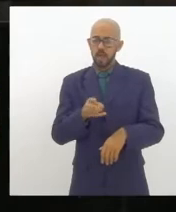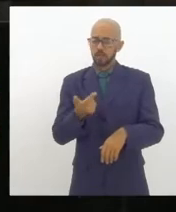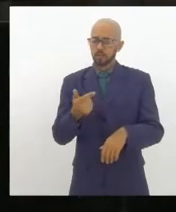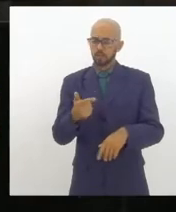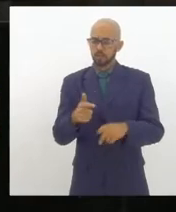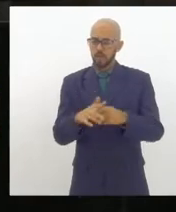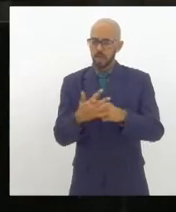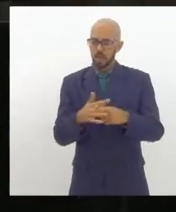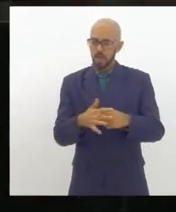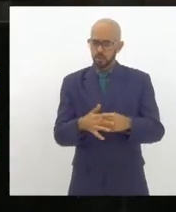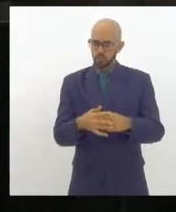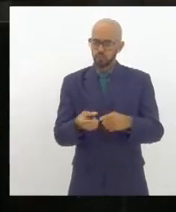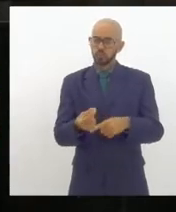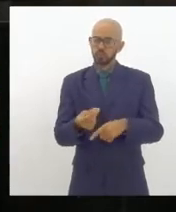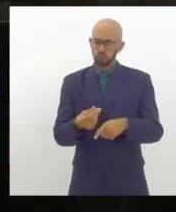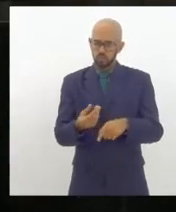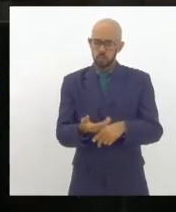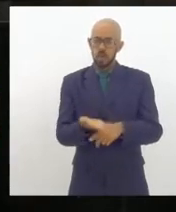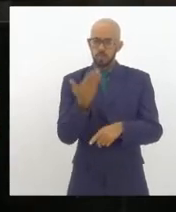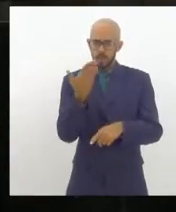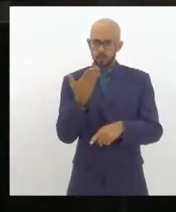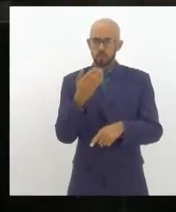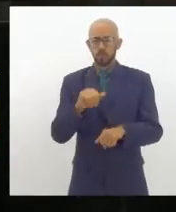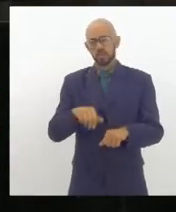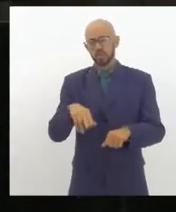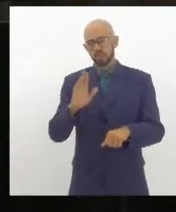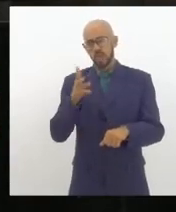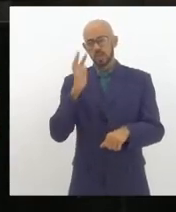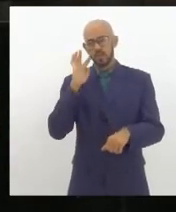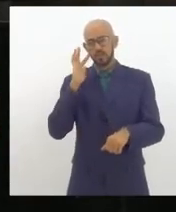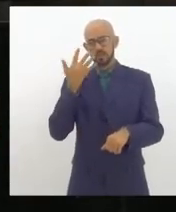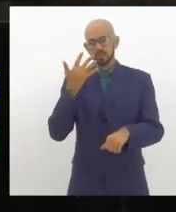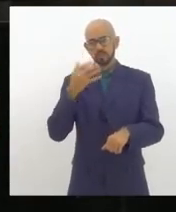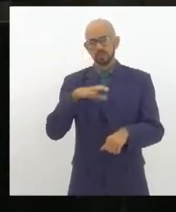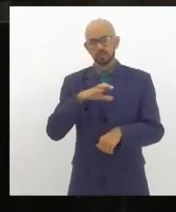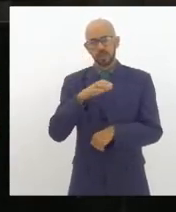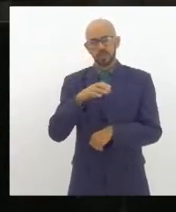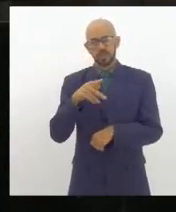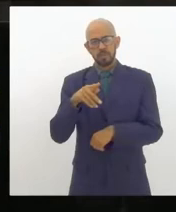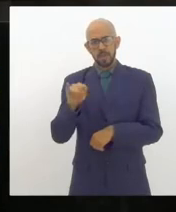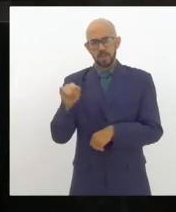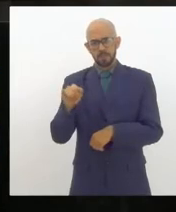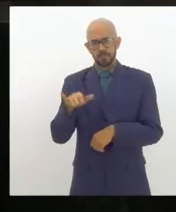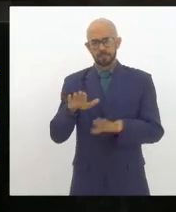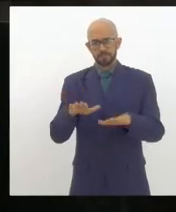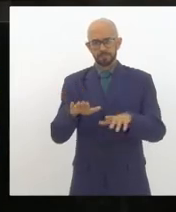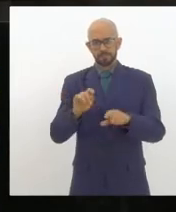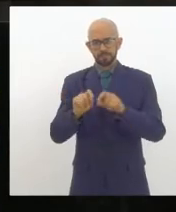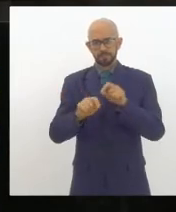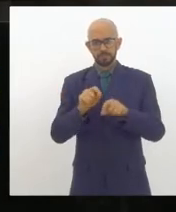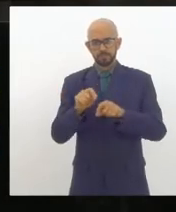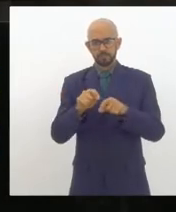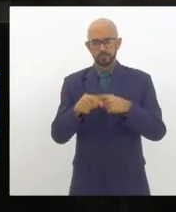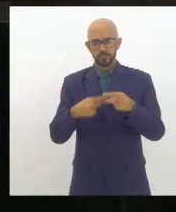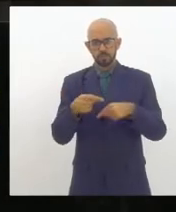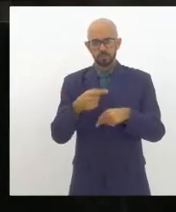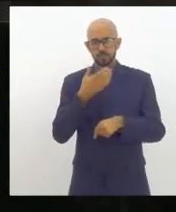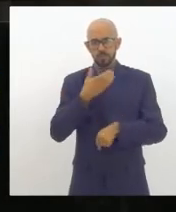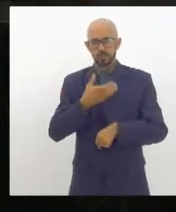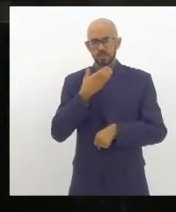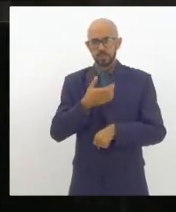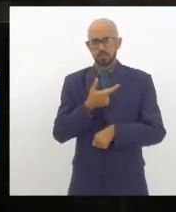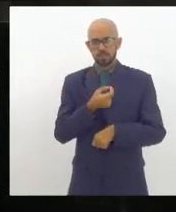isso já estava decidido, até no âmbito da própria CPI. Porém, quando chegar dezembro de